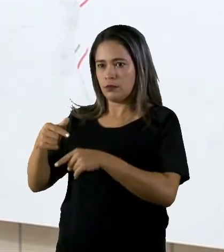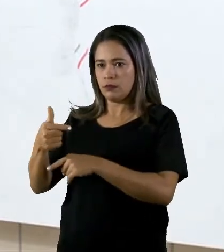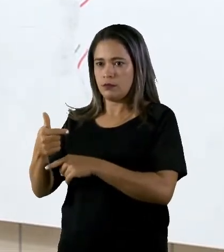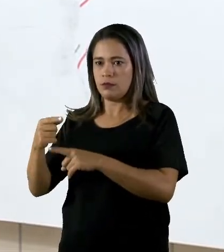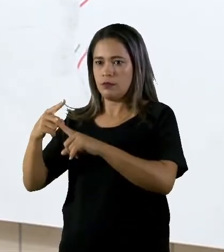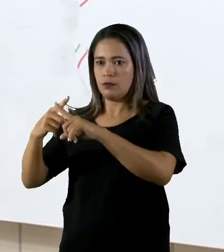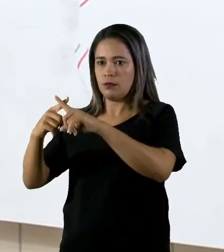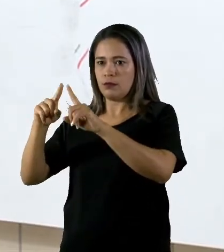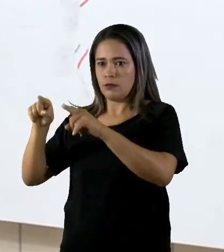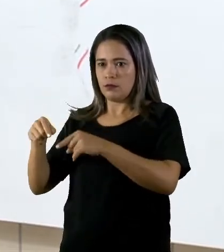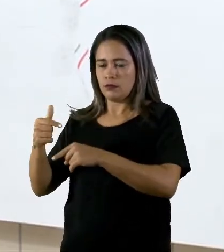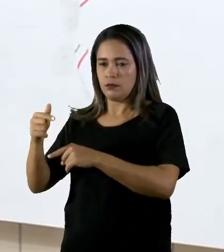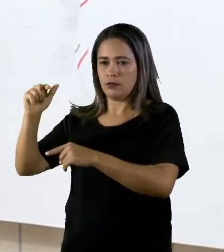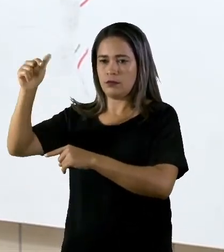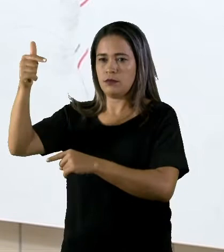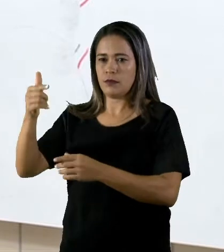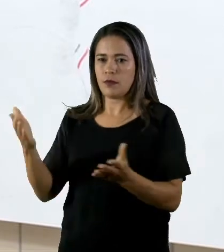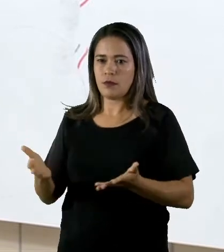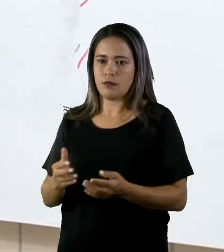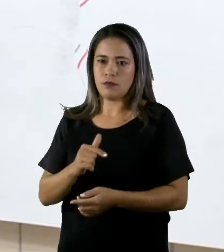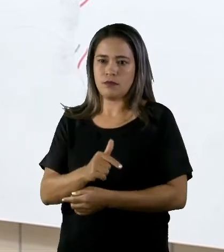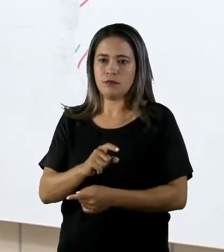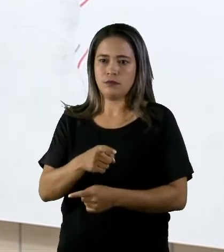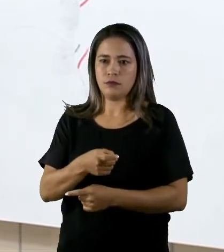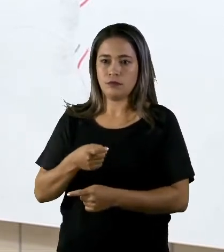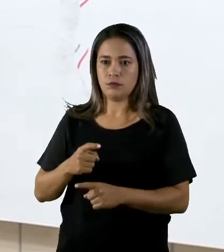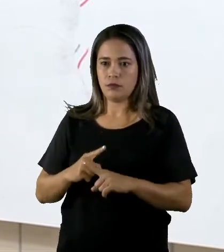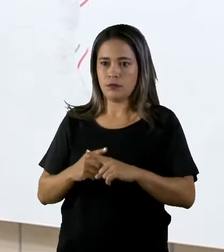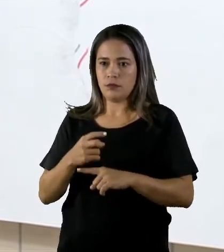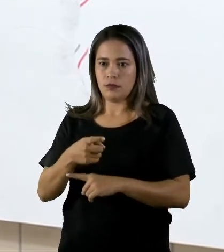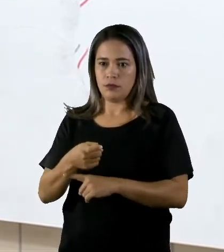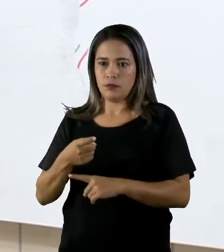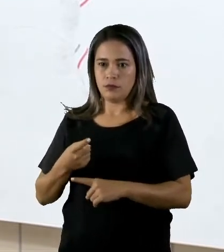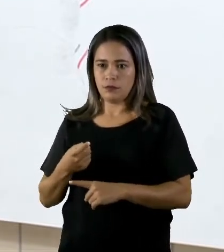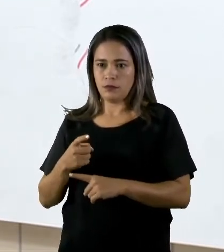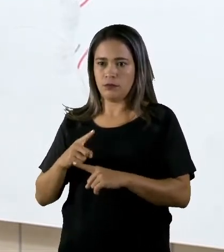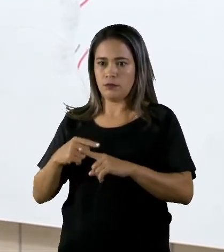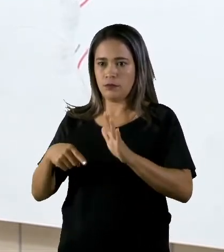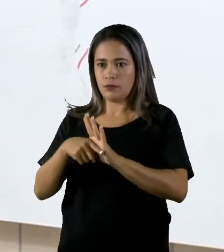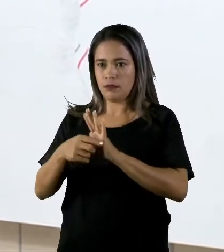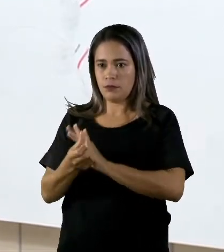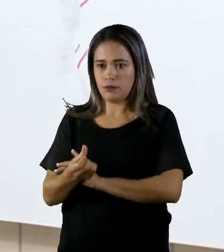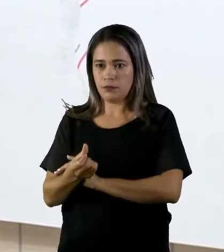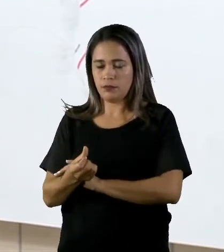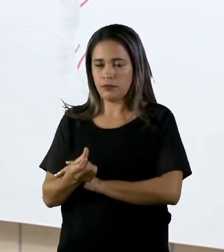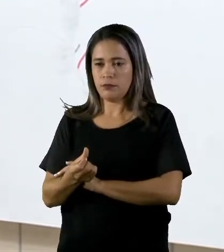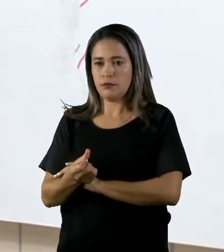ter 2x mais x menos 6, x ao quadrado,